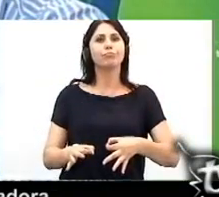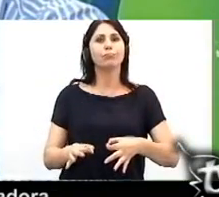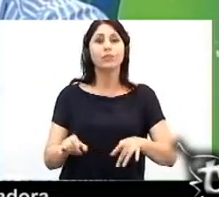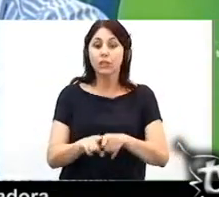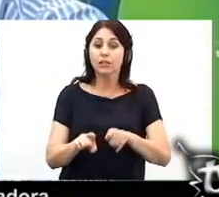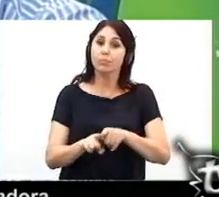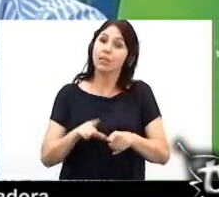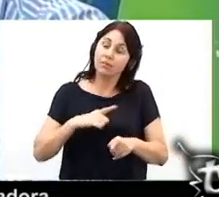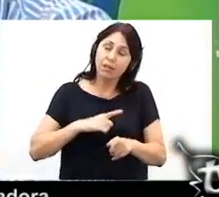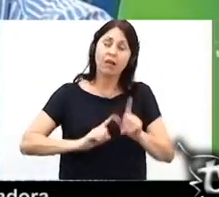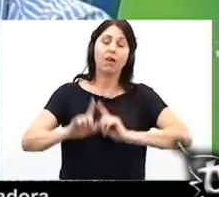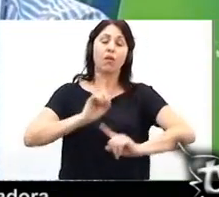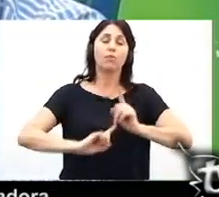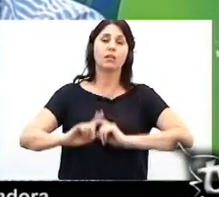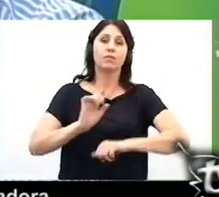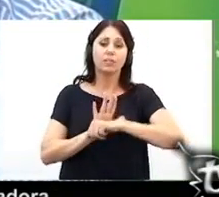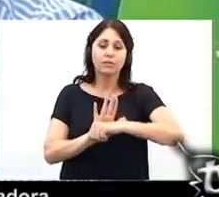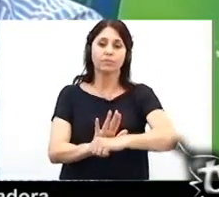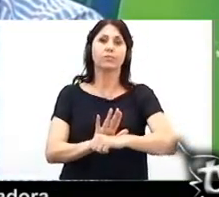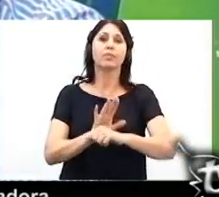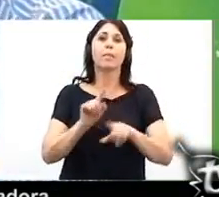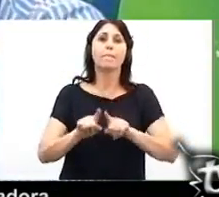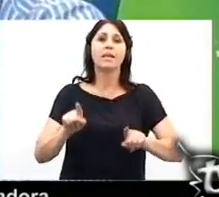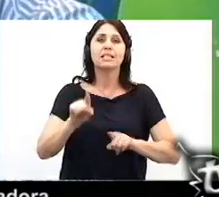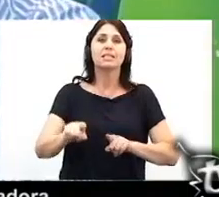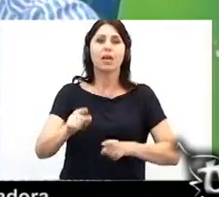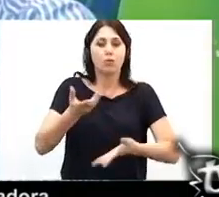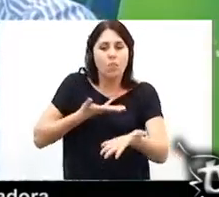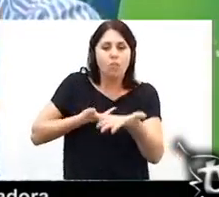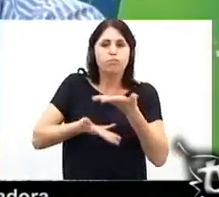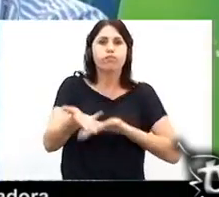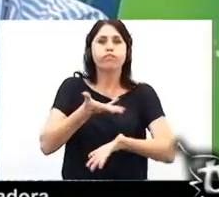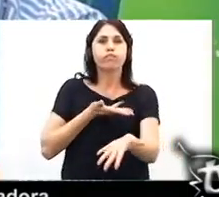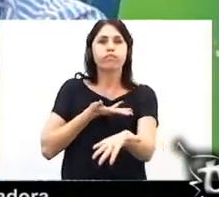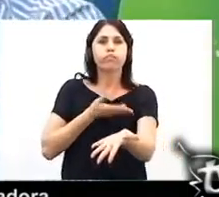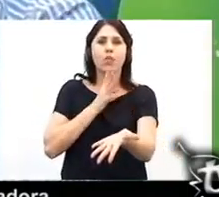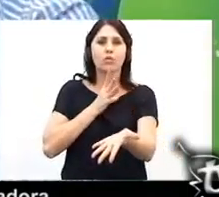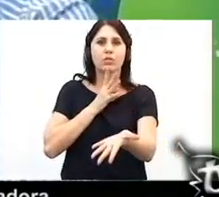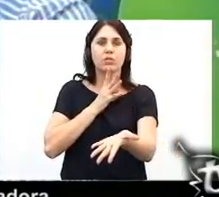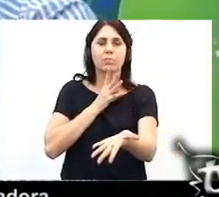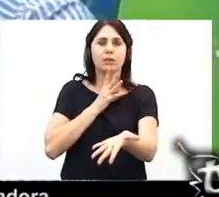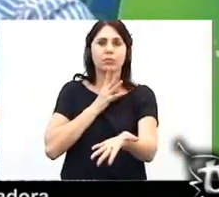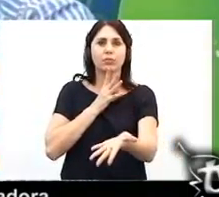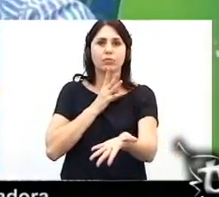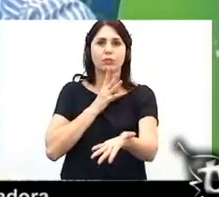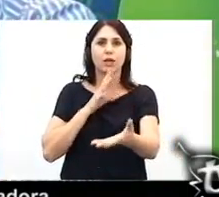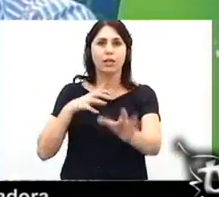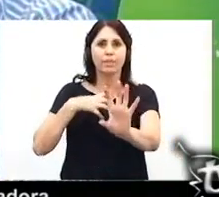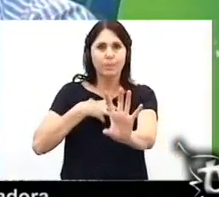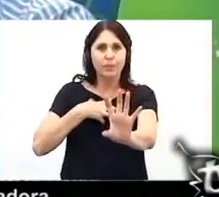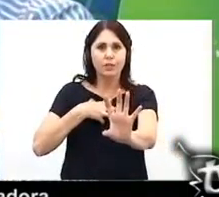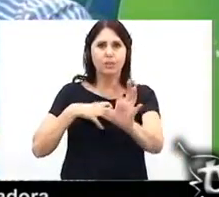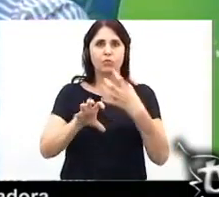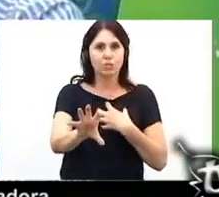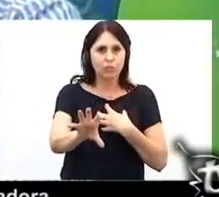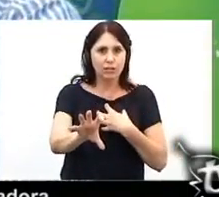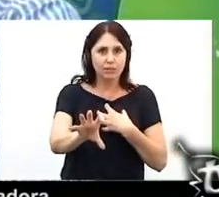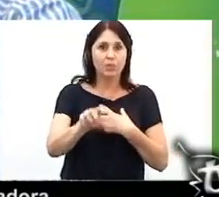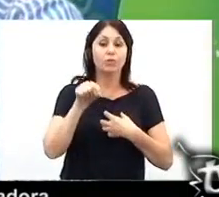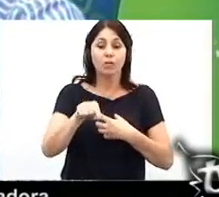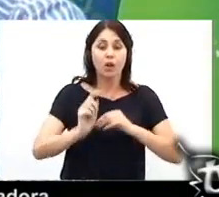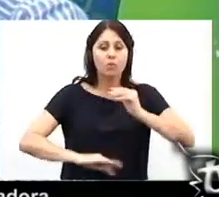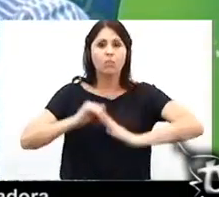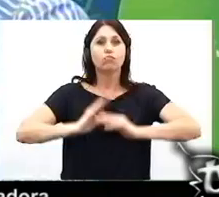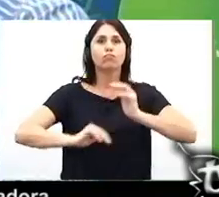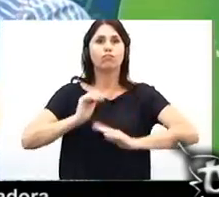muito interessante. Não é um projeto da universidade para ser executado na cidade. Não é um projeto de uma perspectiva extensionista clássica e até